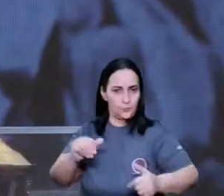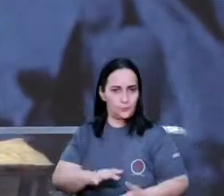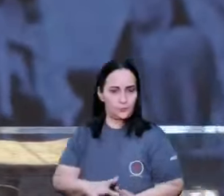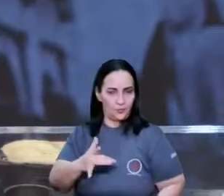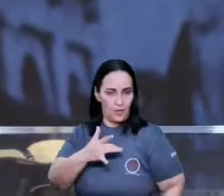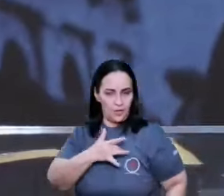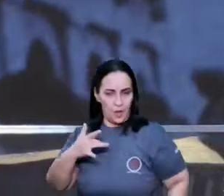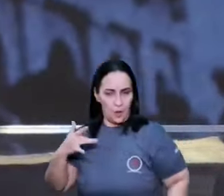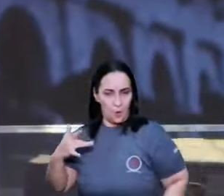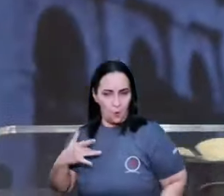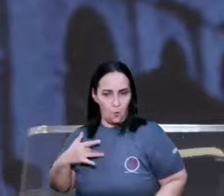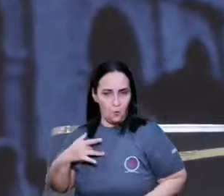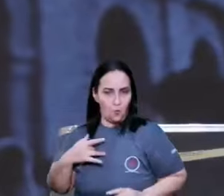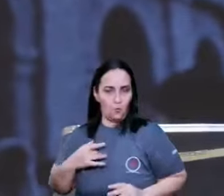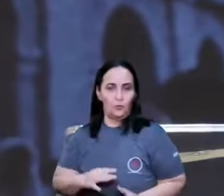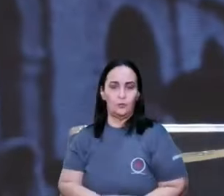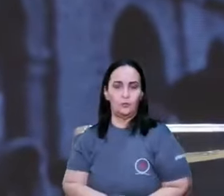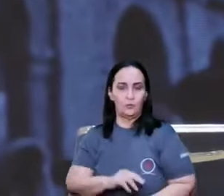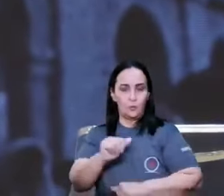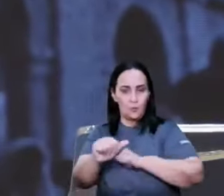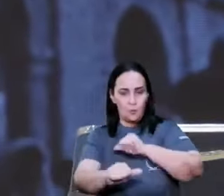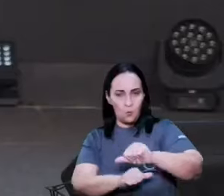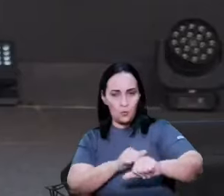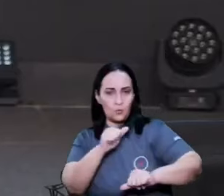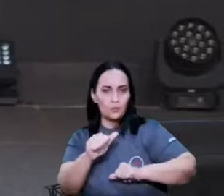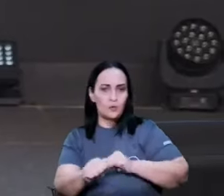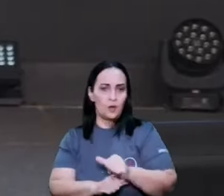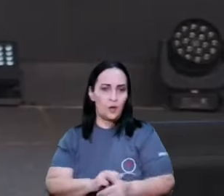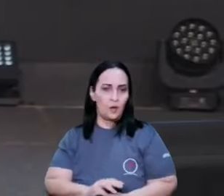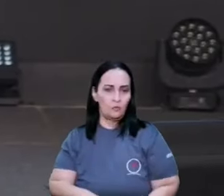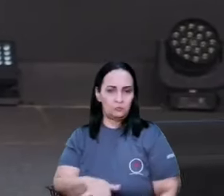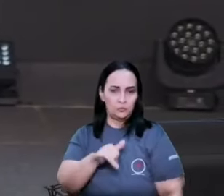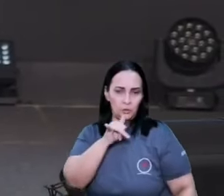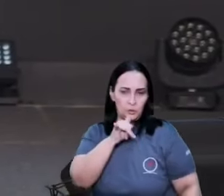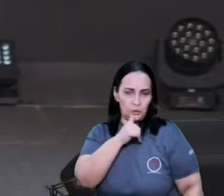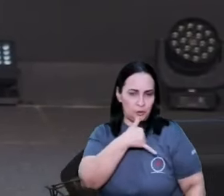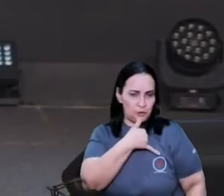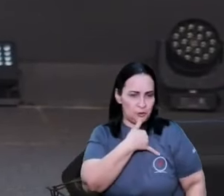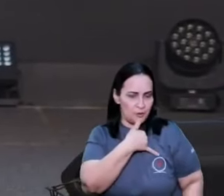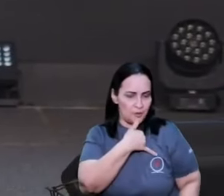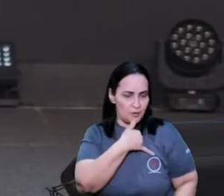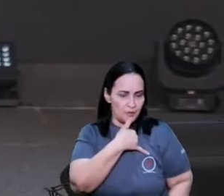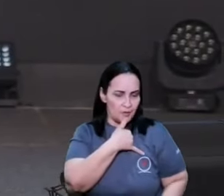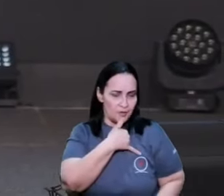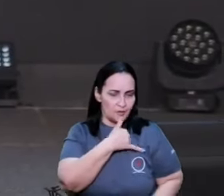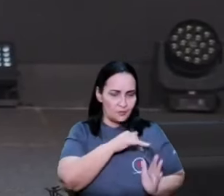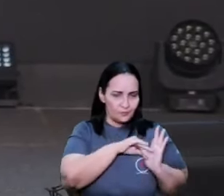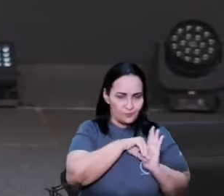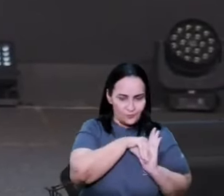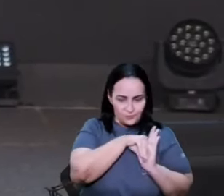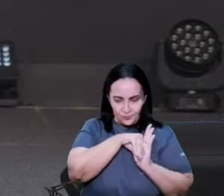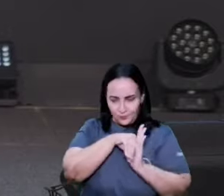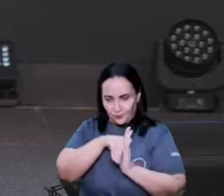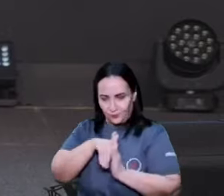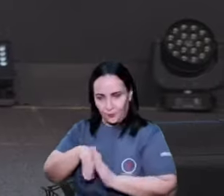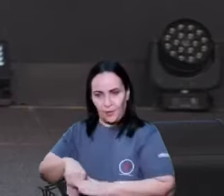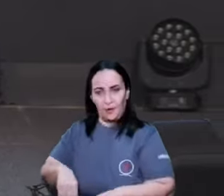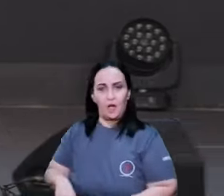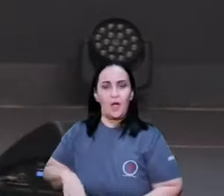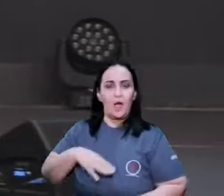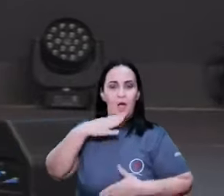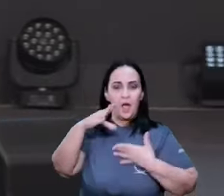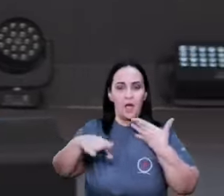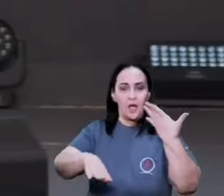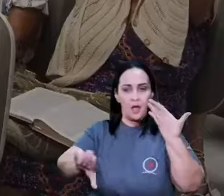limpando essa tristeza está saindo agora e no lugar dessa tristeza você vai começar a